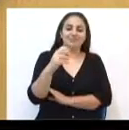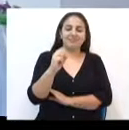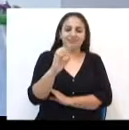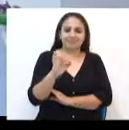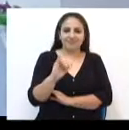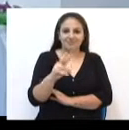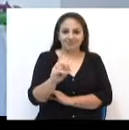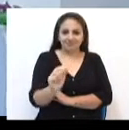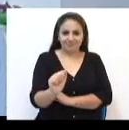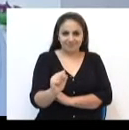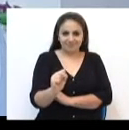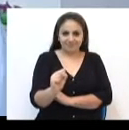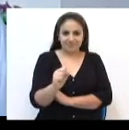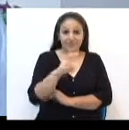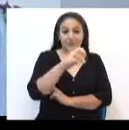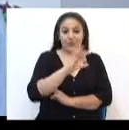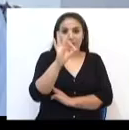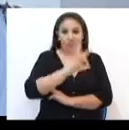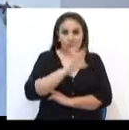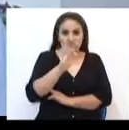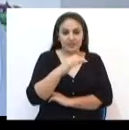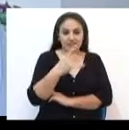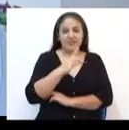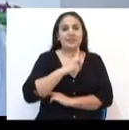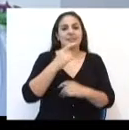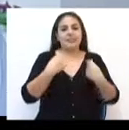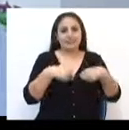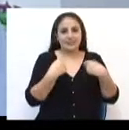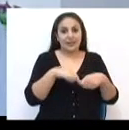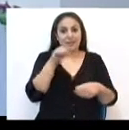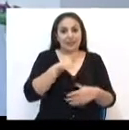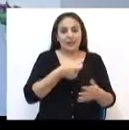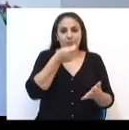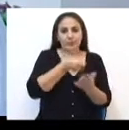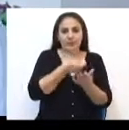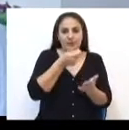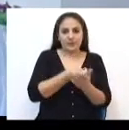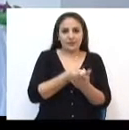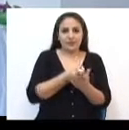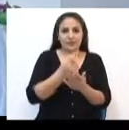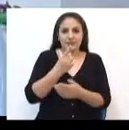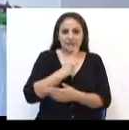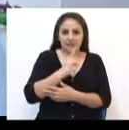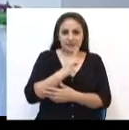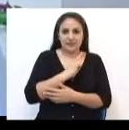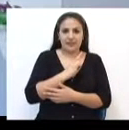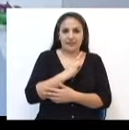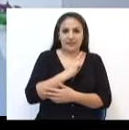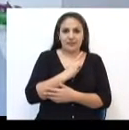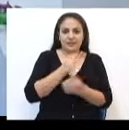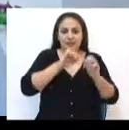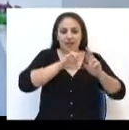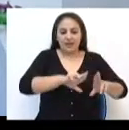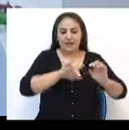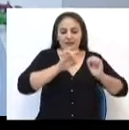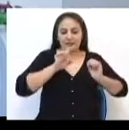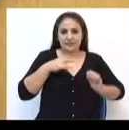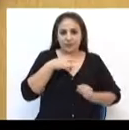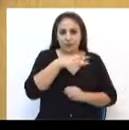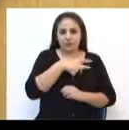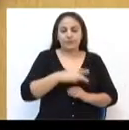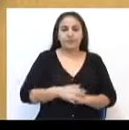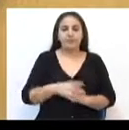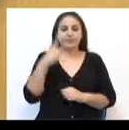impositivas. 50% dele é necessário, é obrigatório estar definindo então para a área da